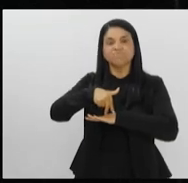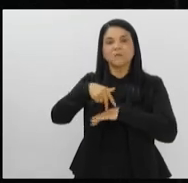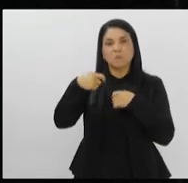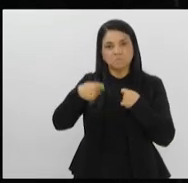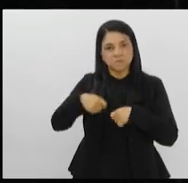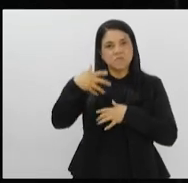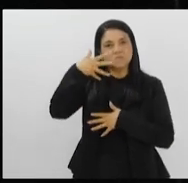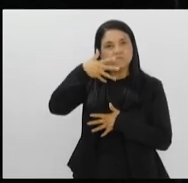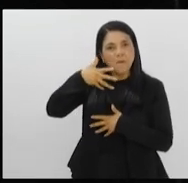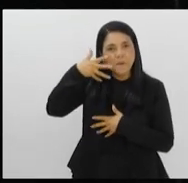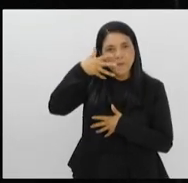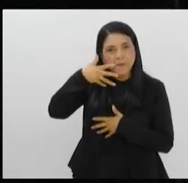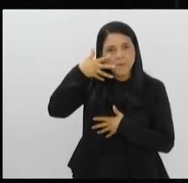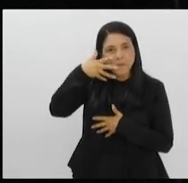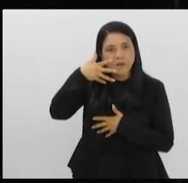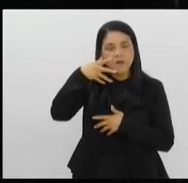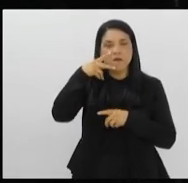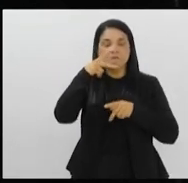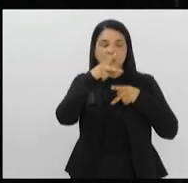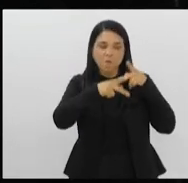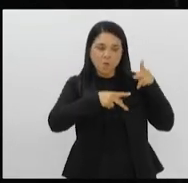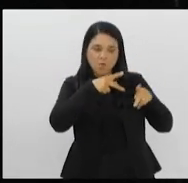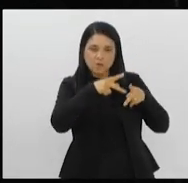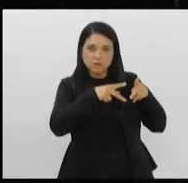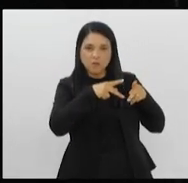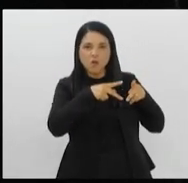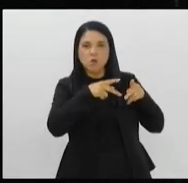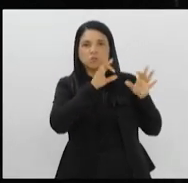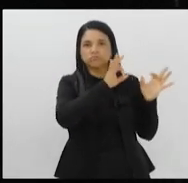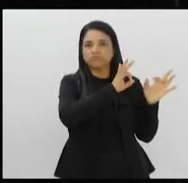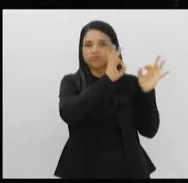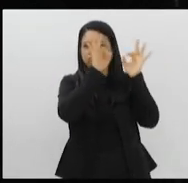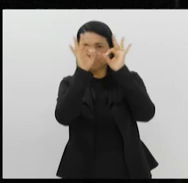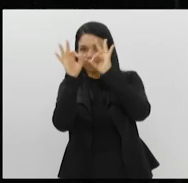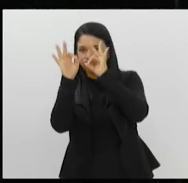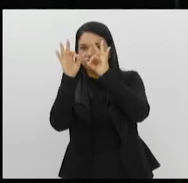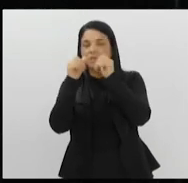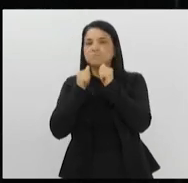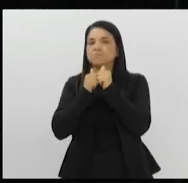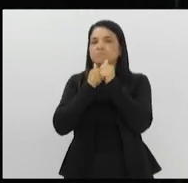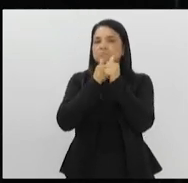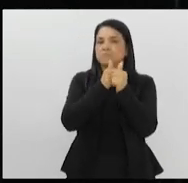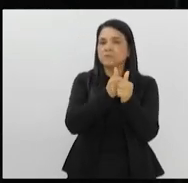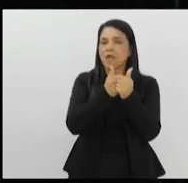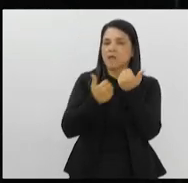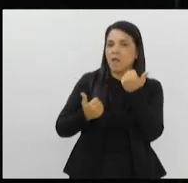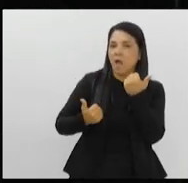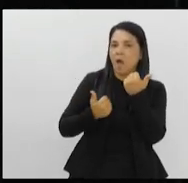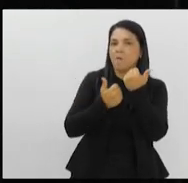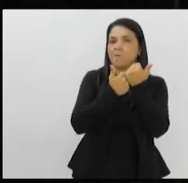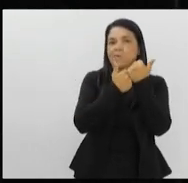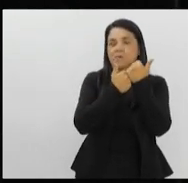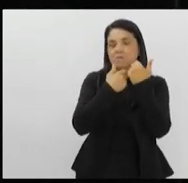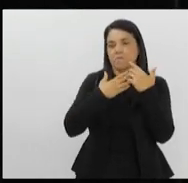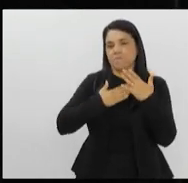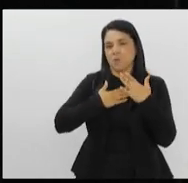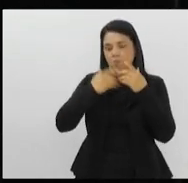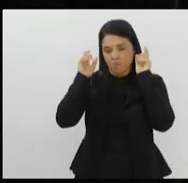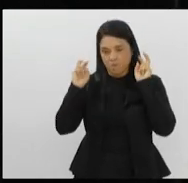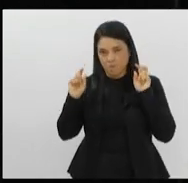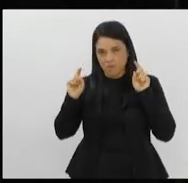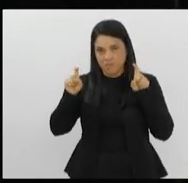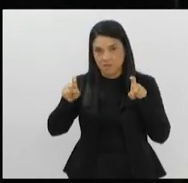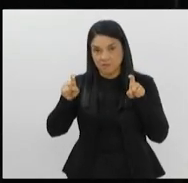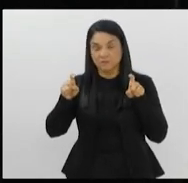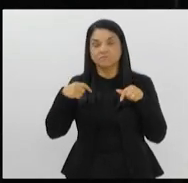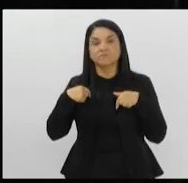né, justamente para a população e para aqueles que me seguem e apoiam o meu mandato, que também, muitas das vezes,